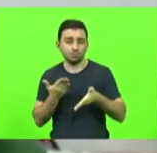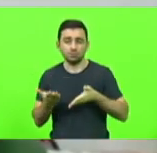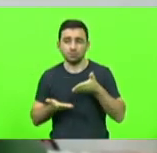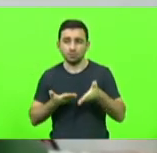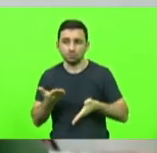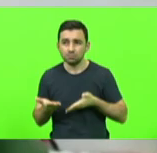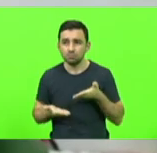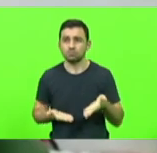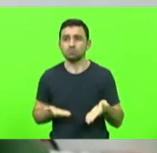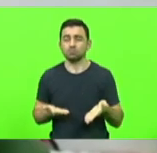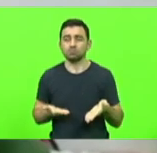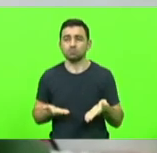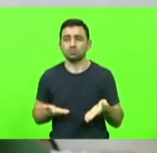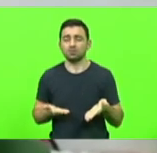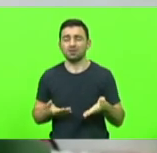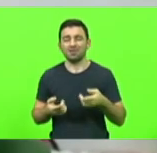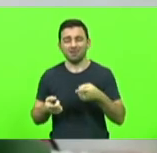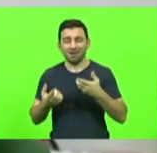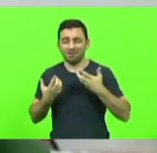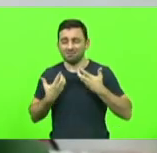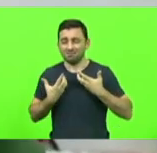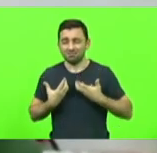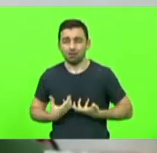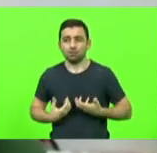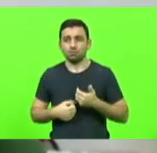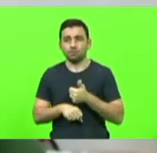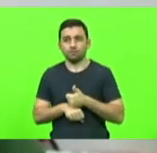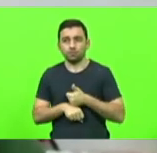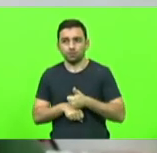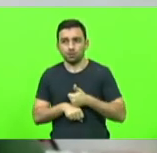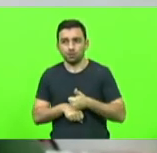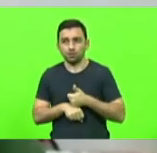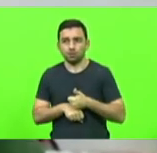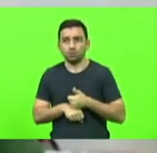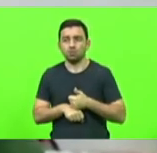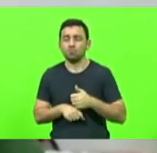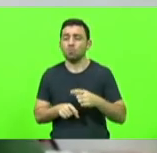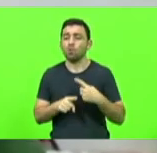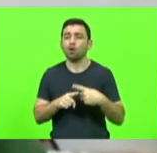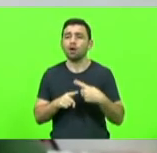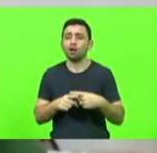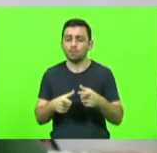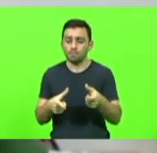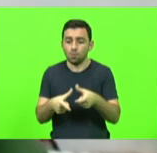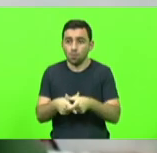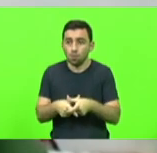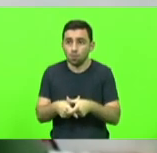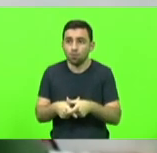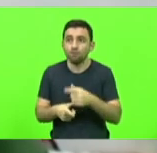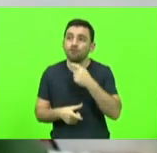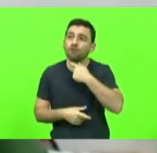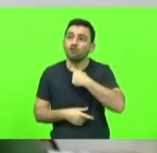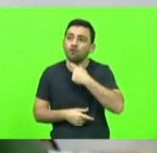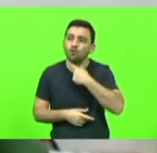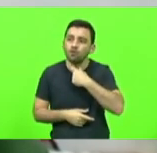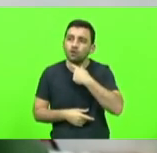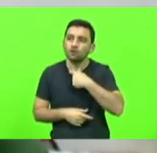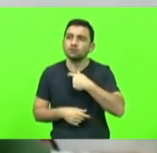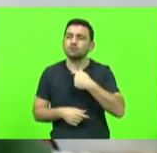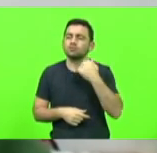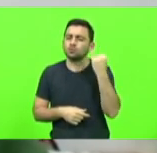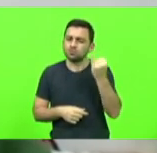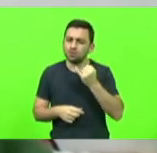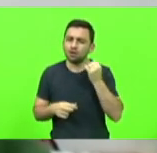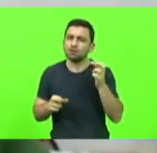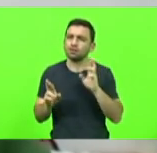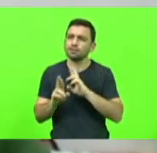profissional. Isso pode estar relacionado ao número pequeno de fonoaudiólogos contratados em relação ao número de pessoas